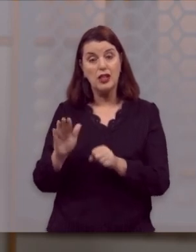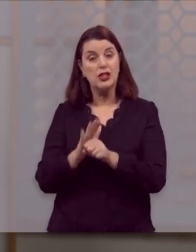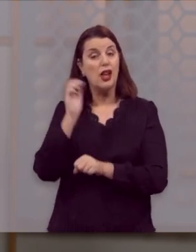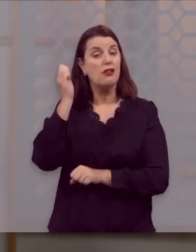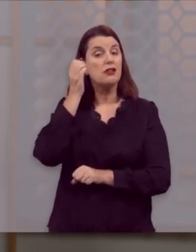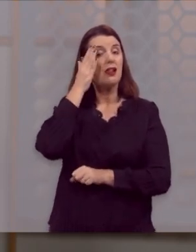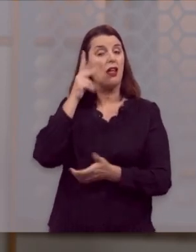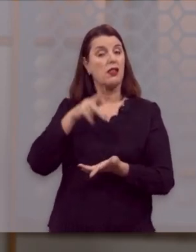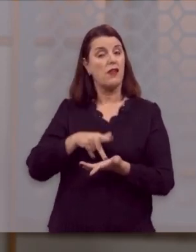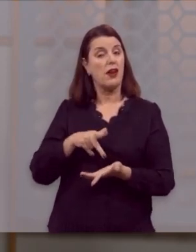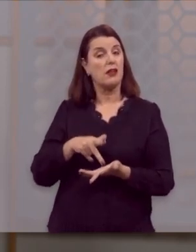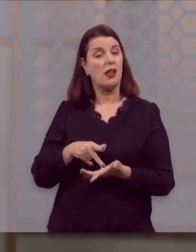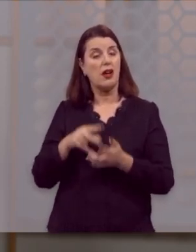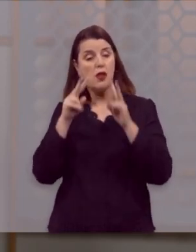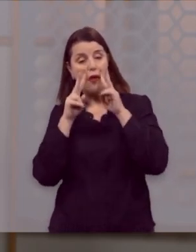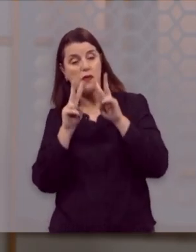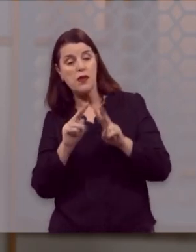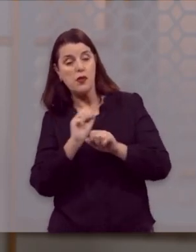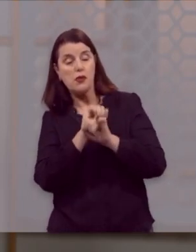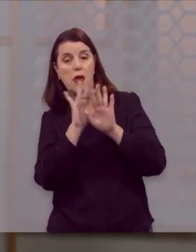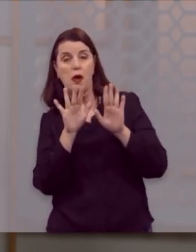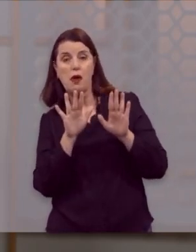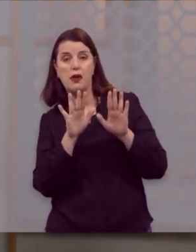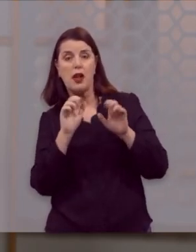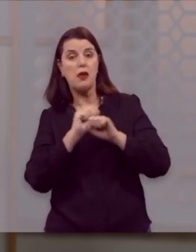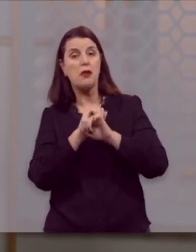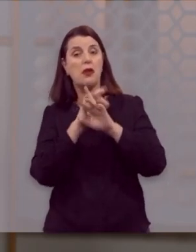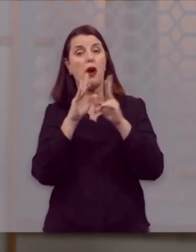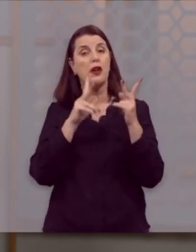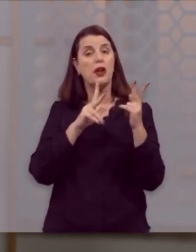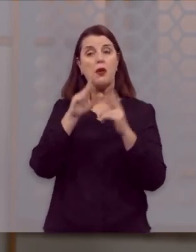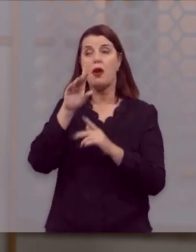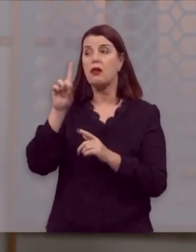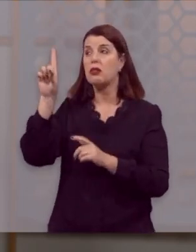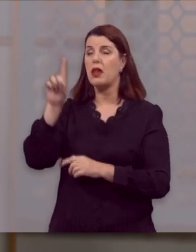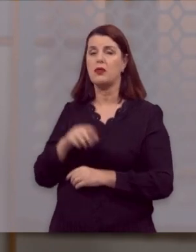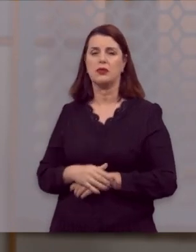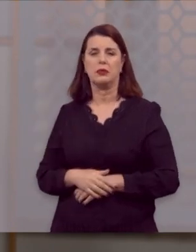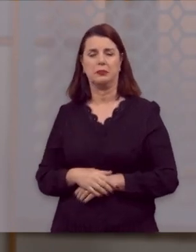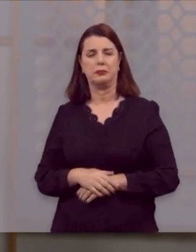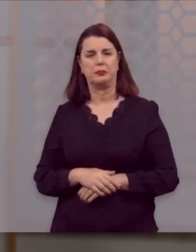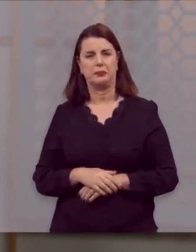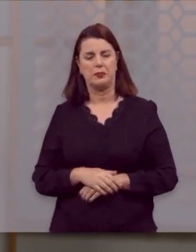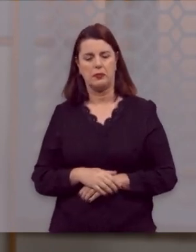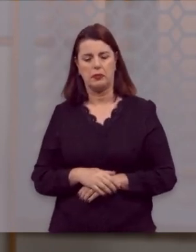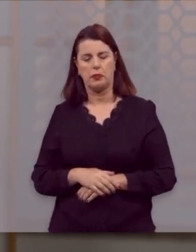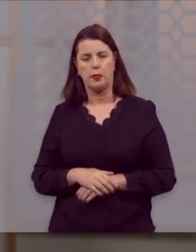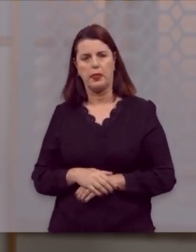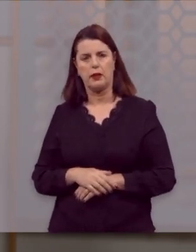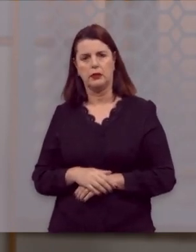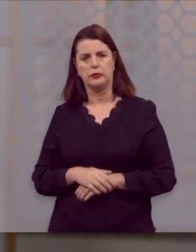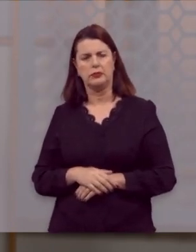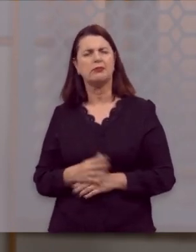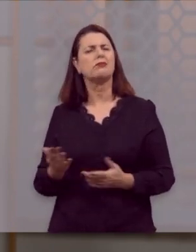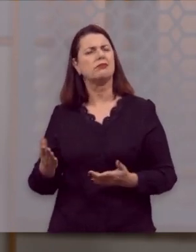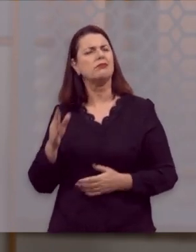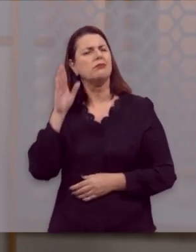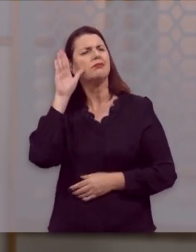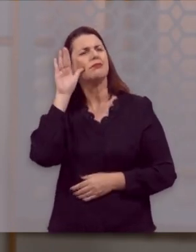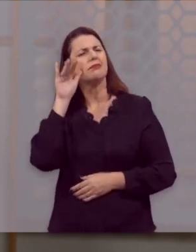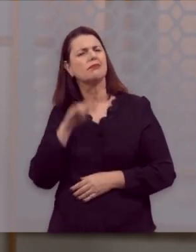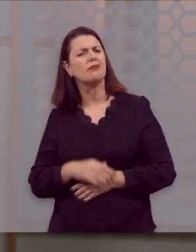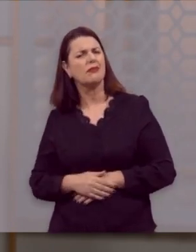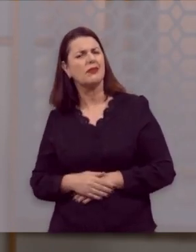de graça e de verdade, e vimos a sua glória, glória como do unigênito do Pai. É interessante